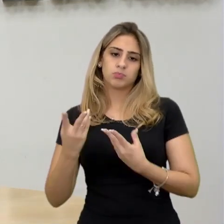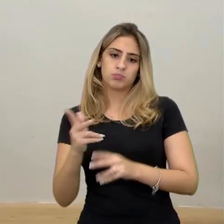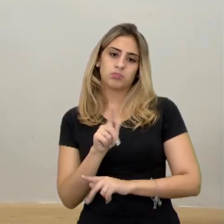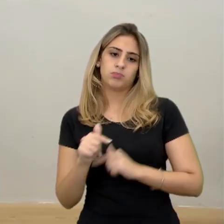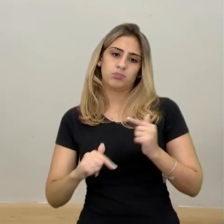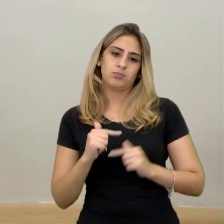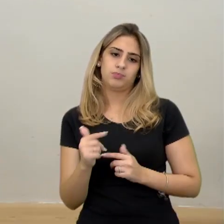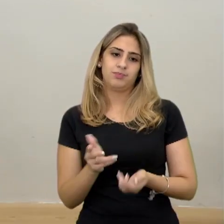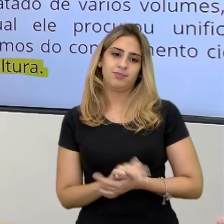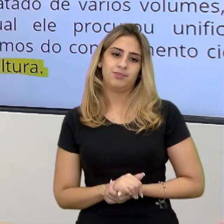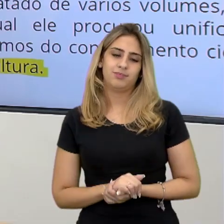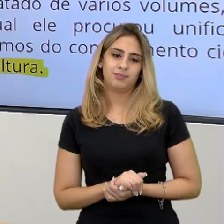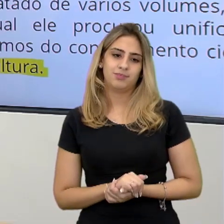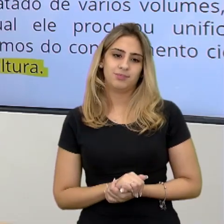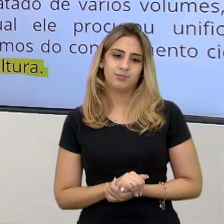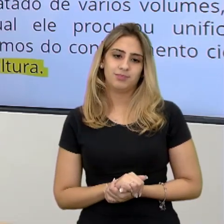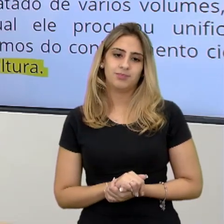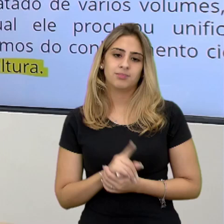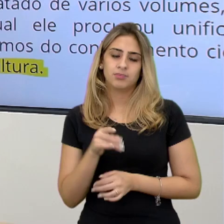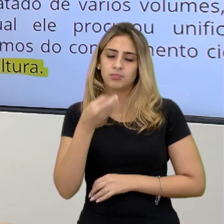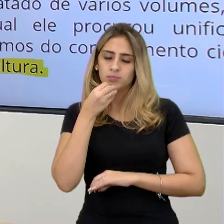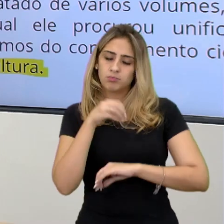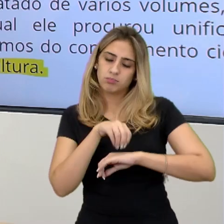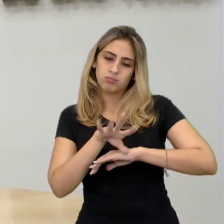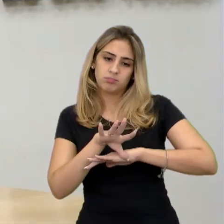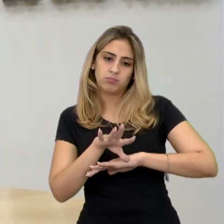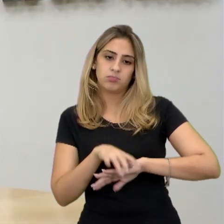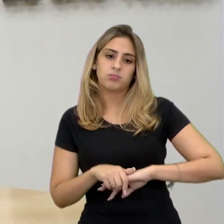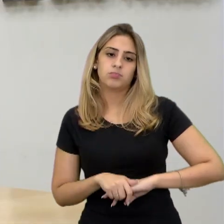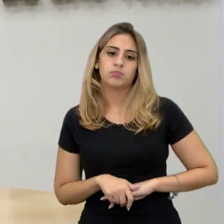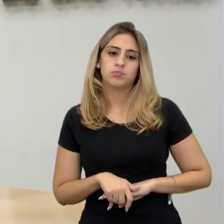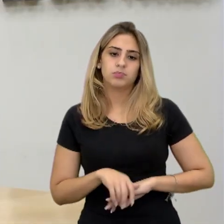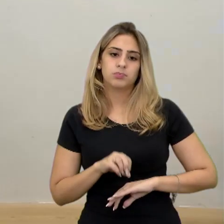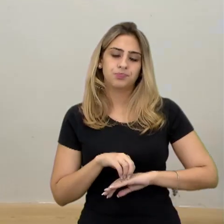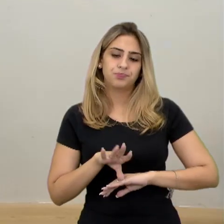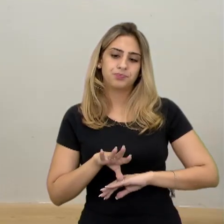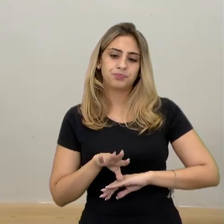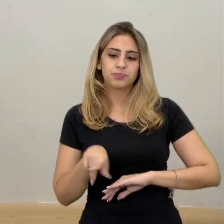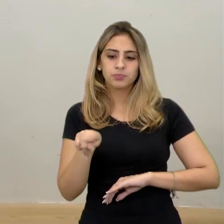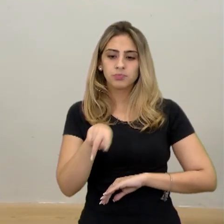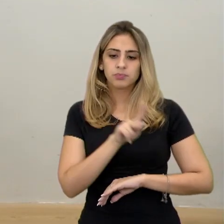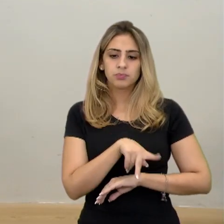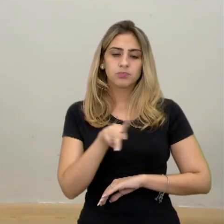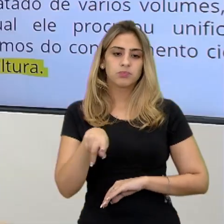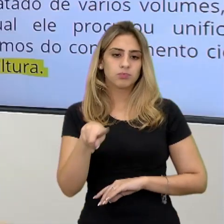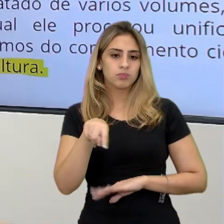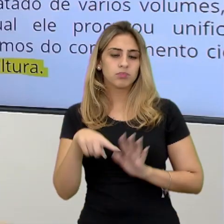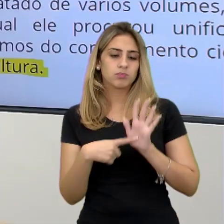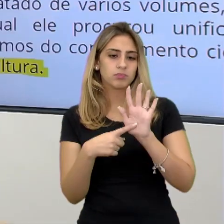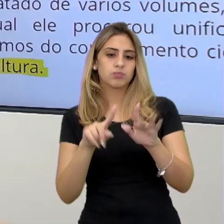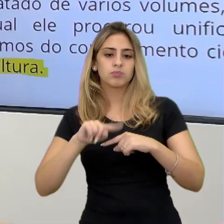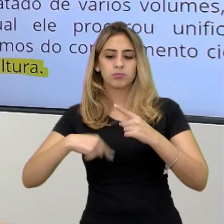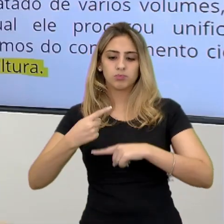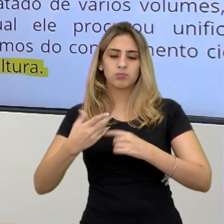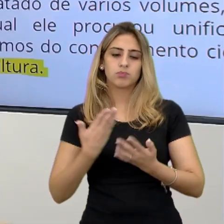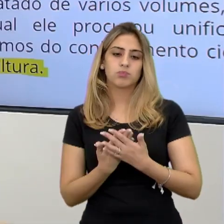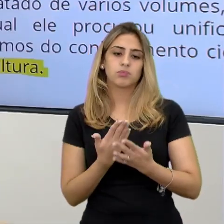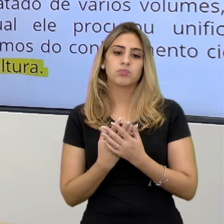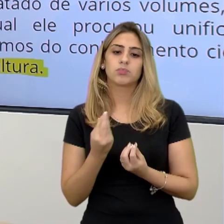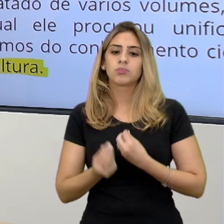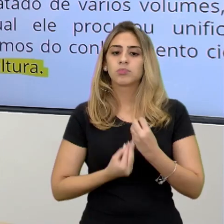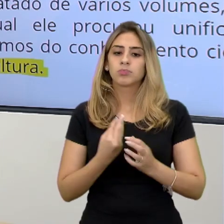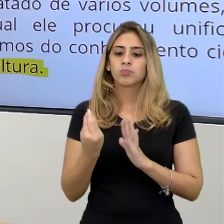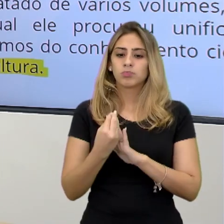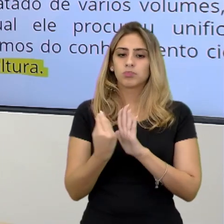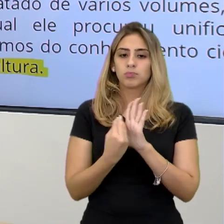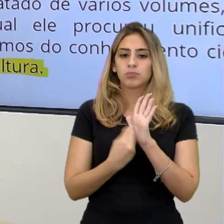para vocês. E não é assim, assim, né? É uma sugestão. É apenas uma sugestão. Uma sugestão. Isso. Então o professor ele vai mostrar para vocês na próxima aula como